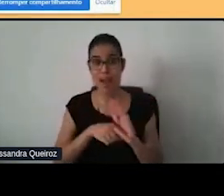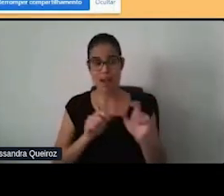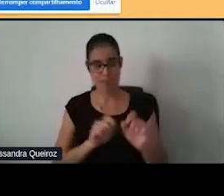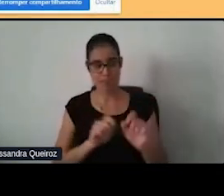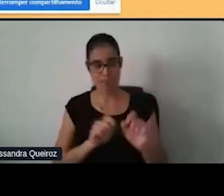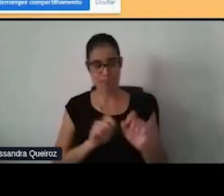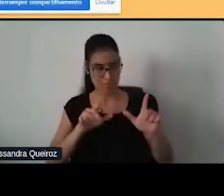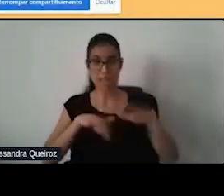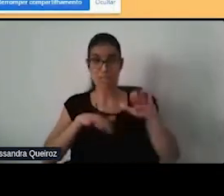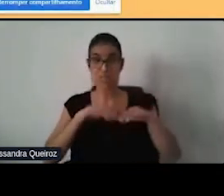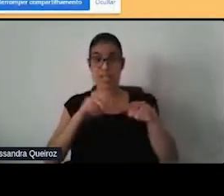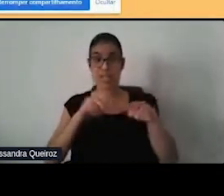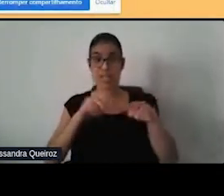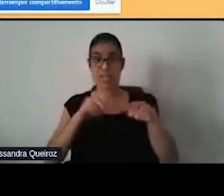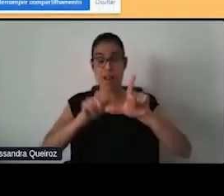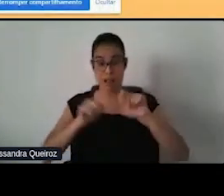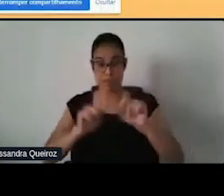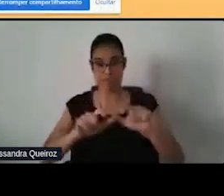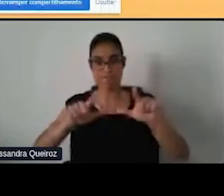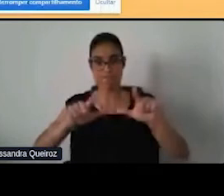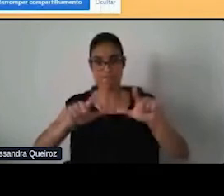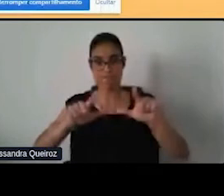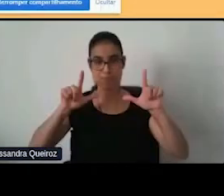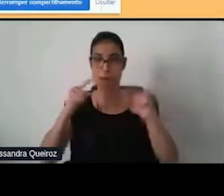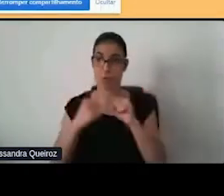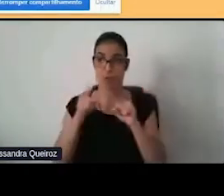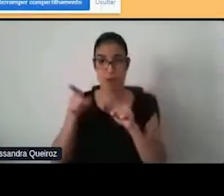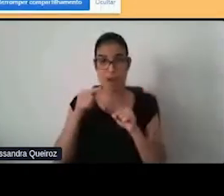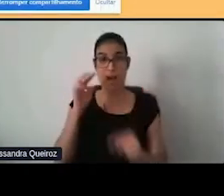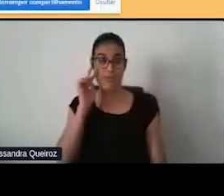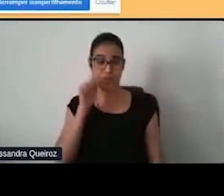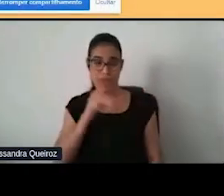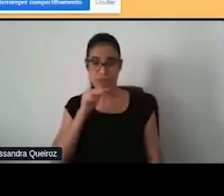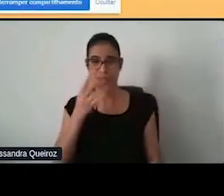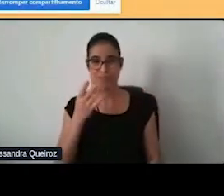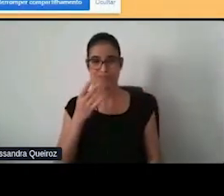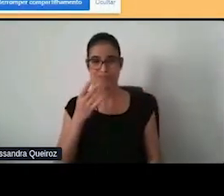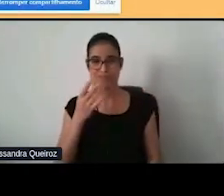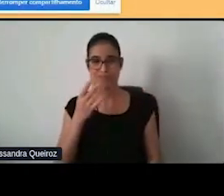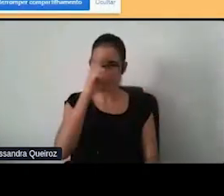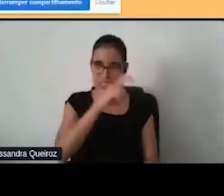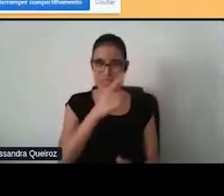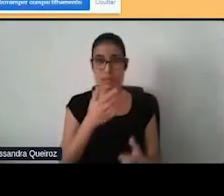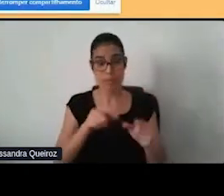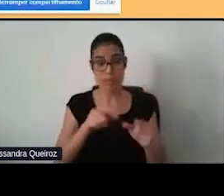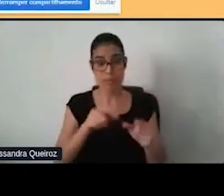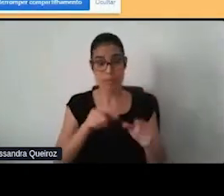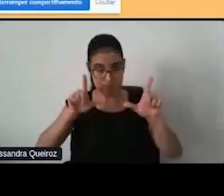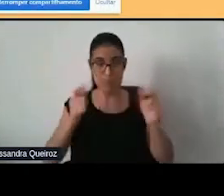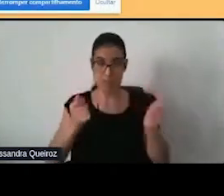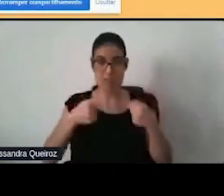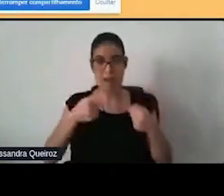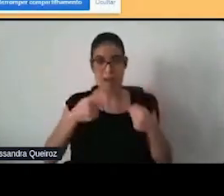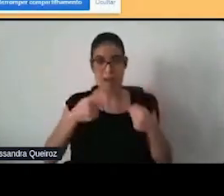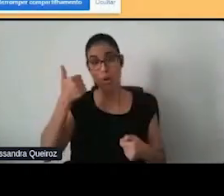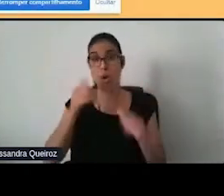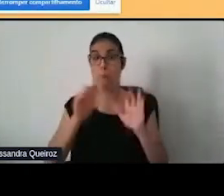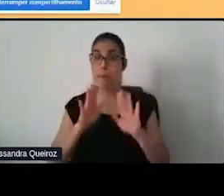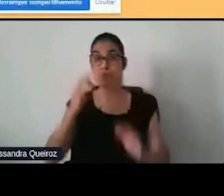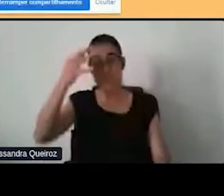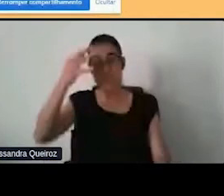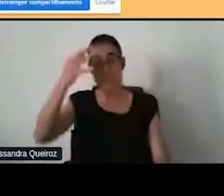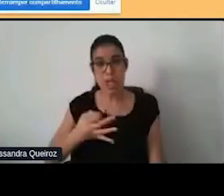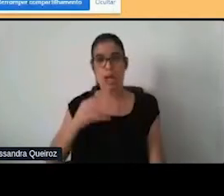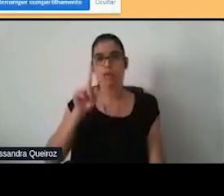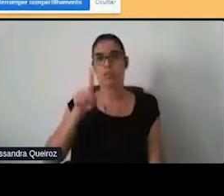zoom na tela, porque tem dificuldade na visão. Então, no dia a dia, realmente o ideal é a gente